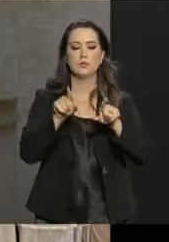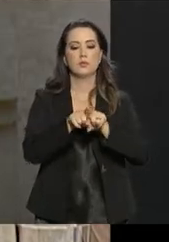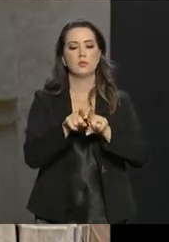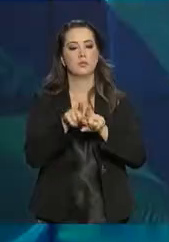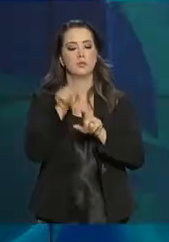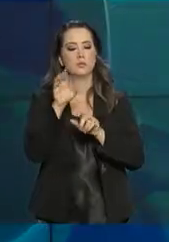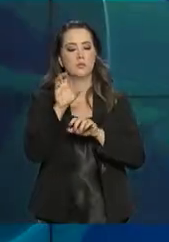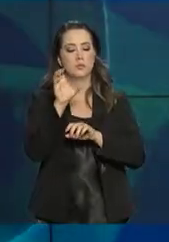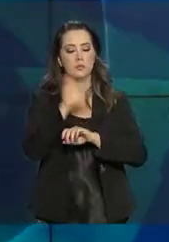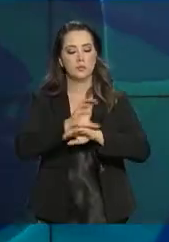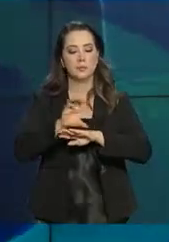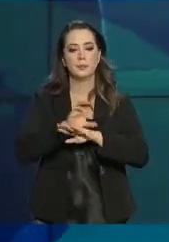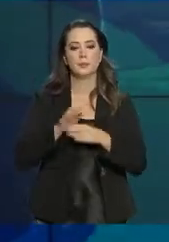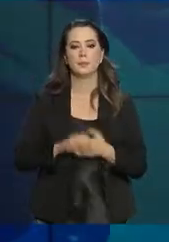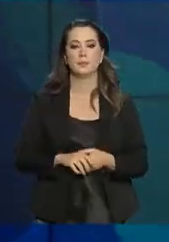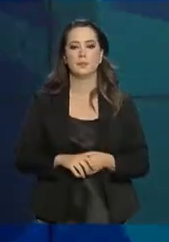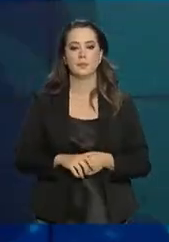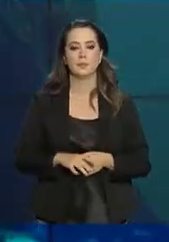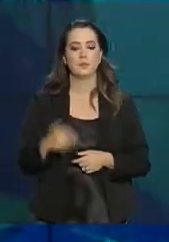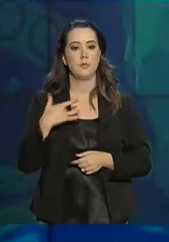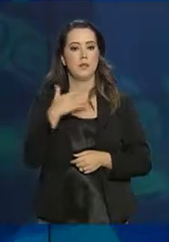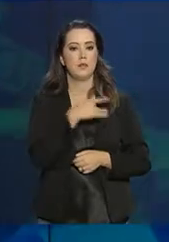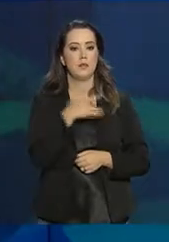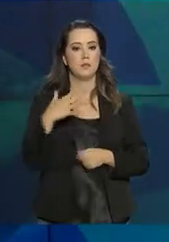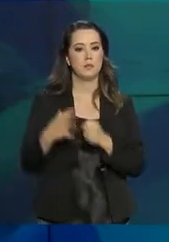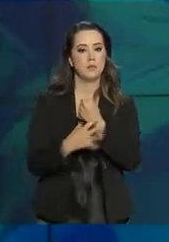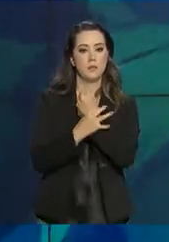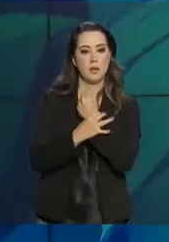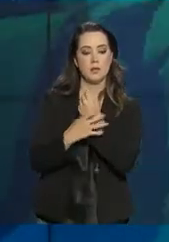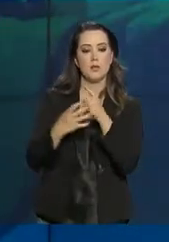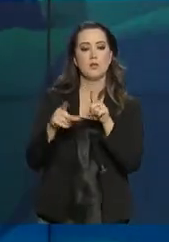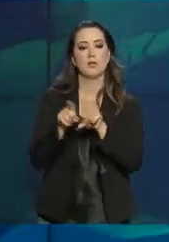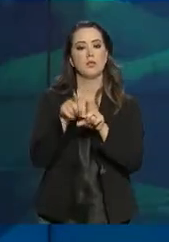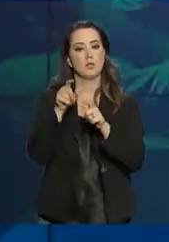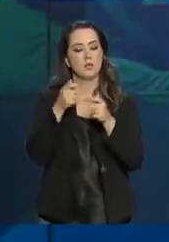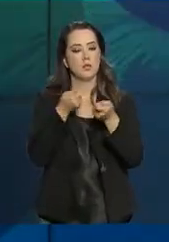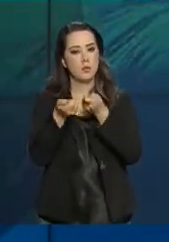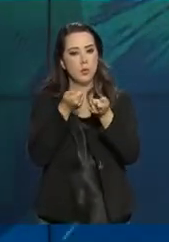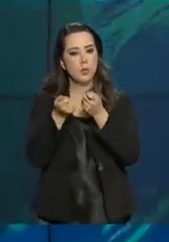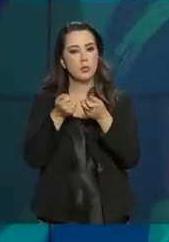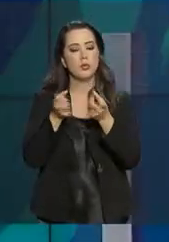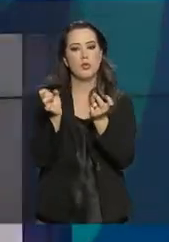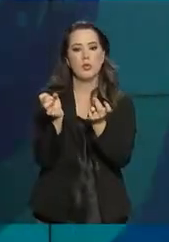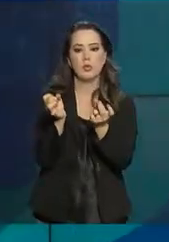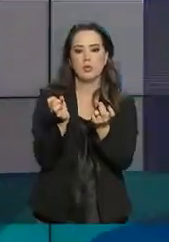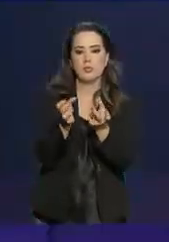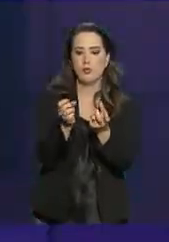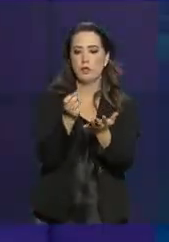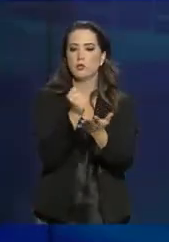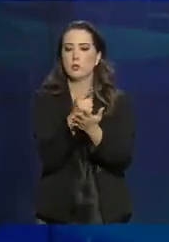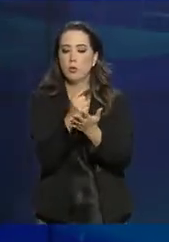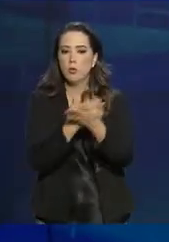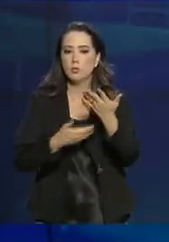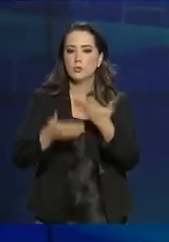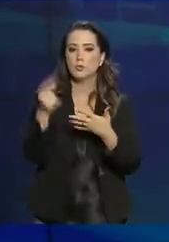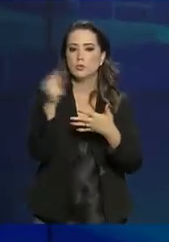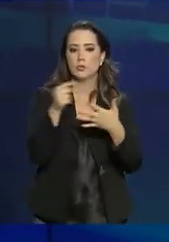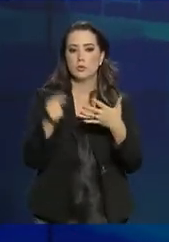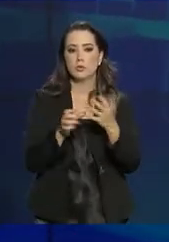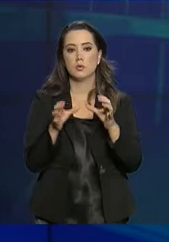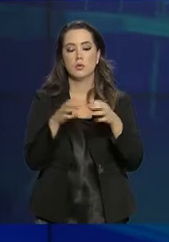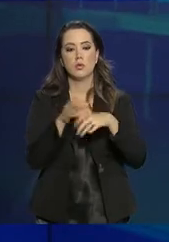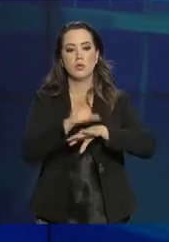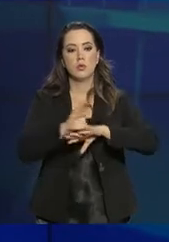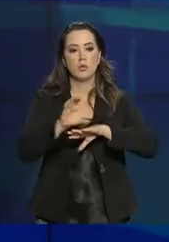constituinte saúde e segurança gestão de negócios essas e muitas outras áreas têm cursos com